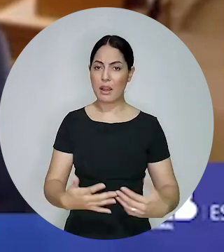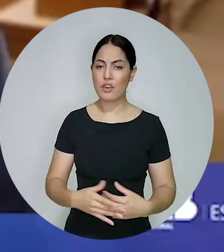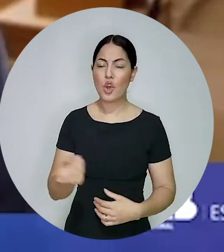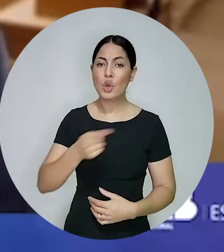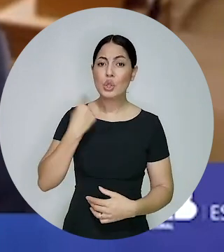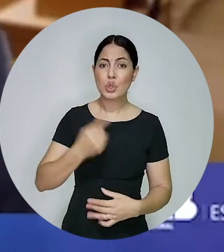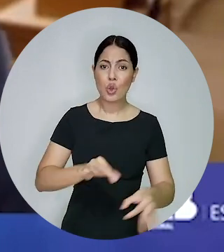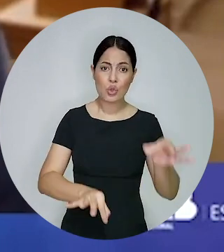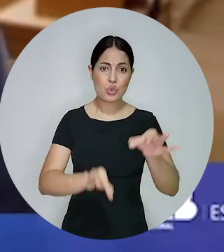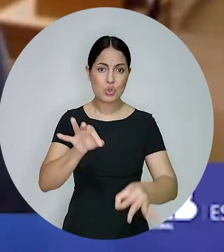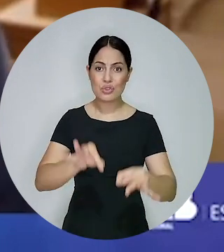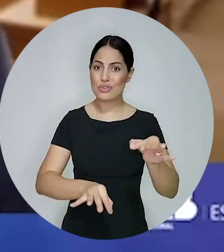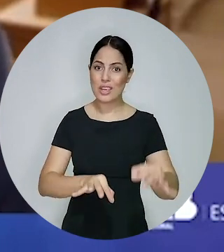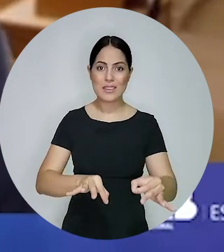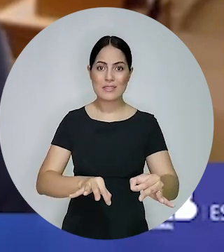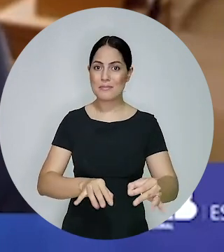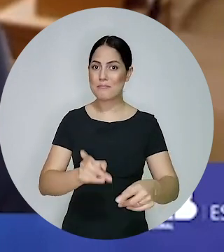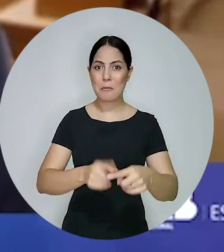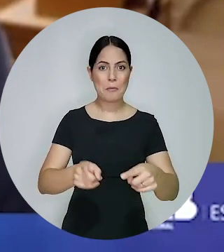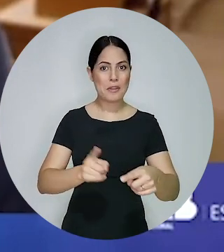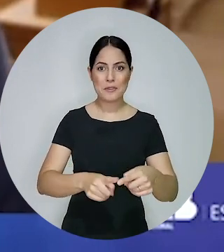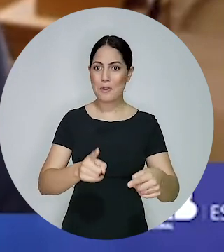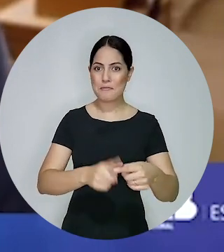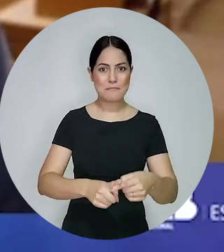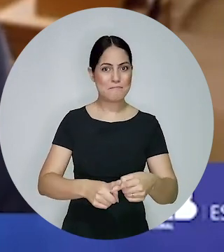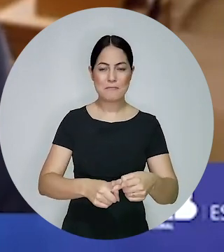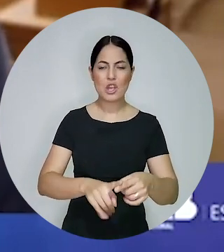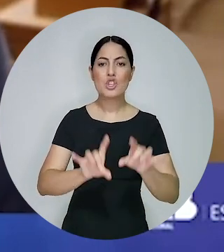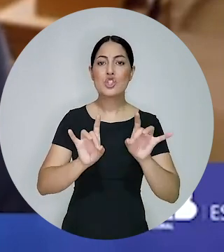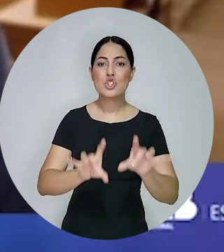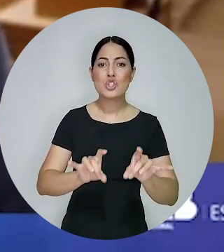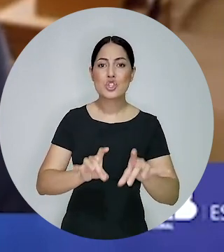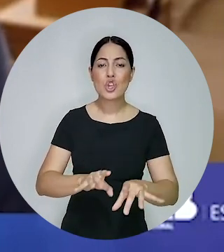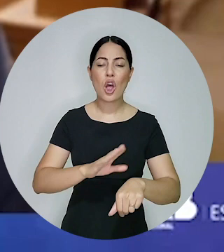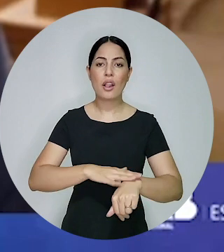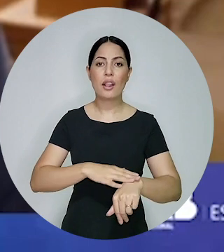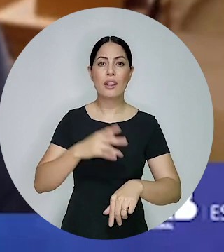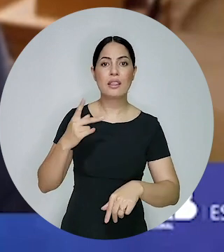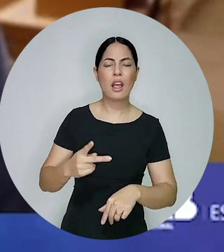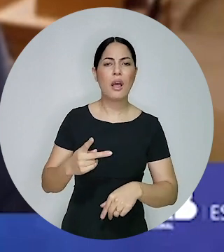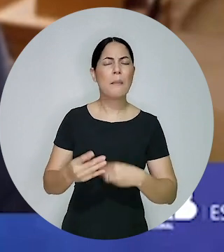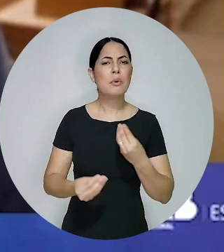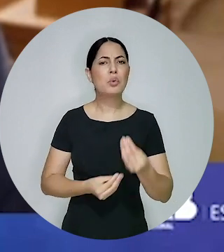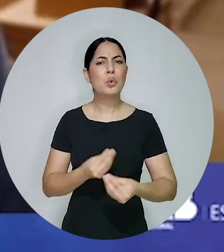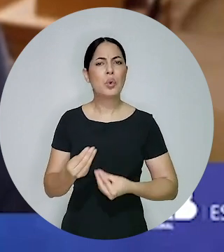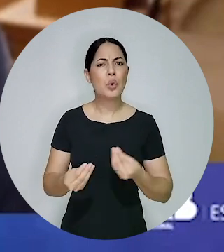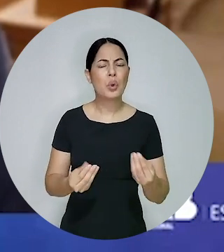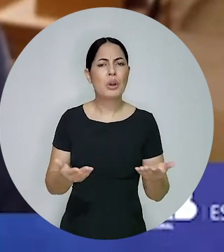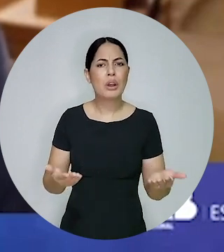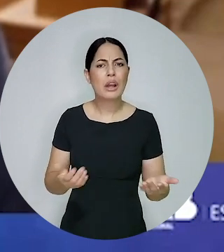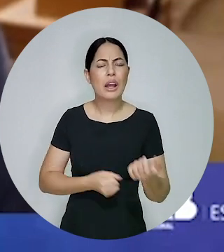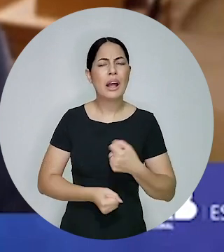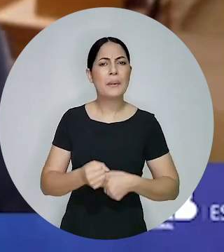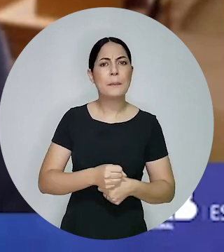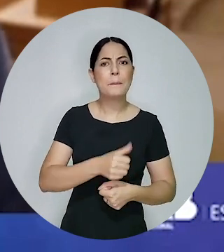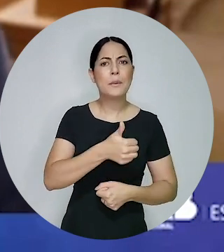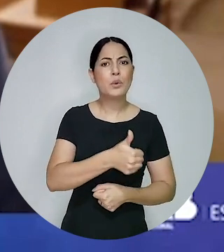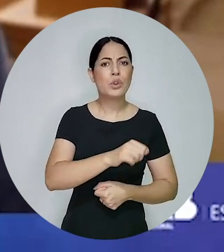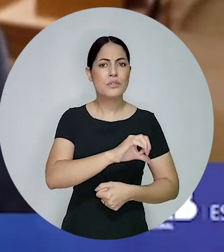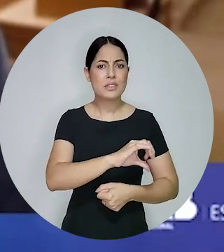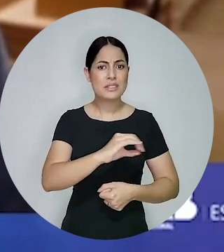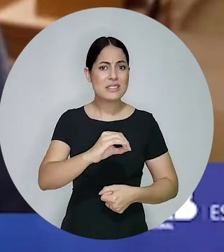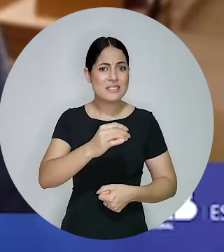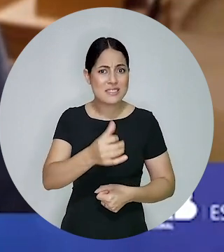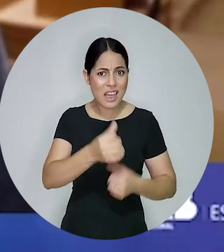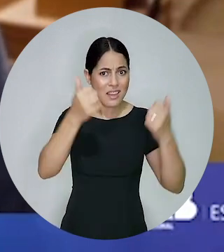justiça, dizia ele, não é decadente, ela apenas está atrás do seu tempo. Falou Roscoe